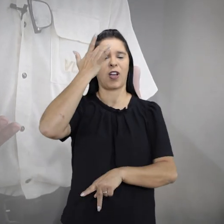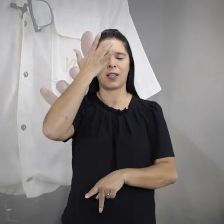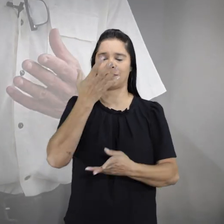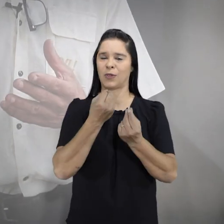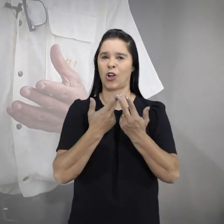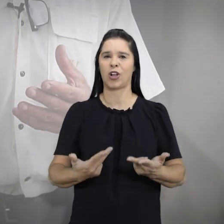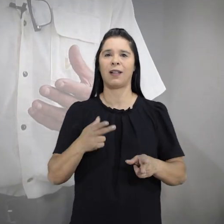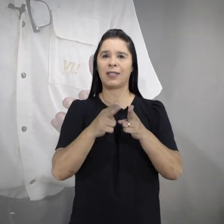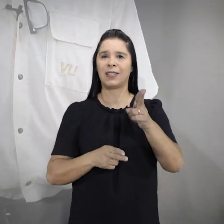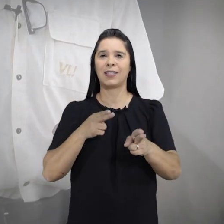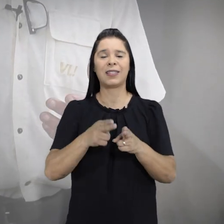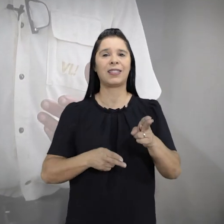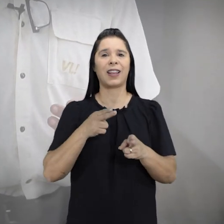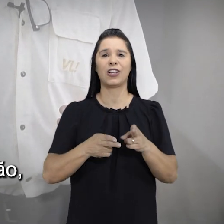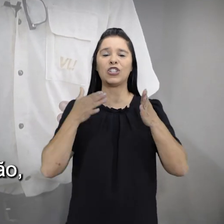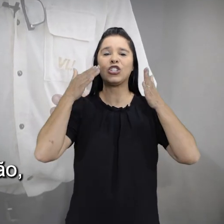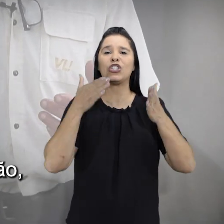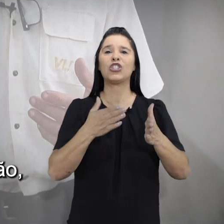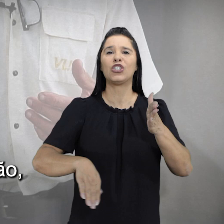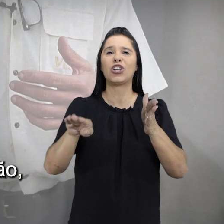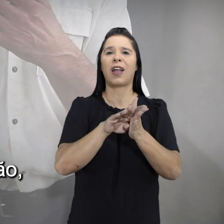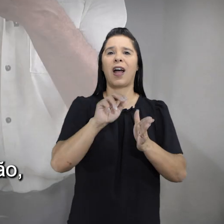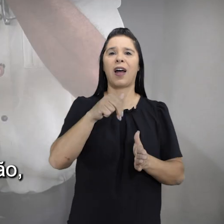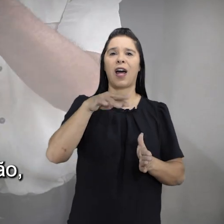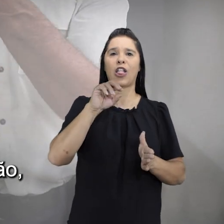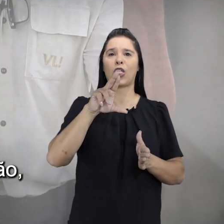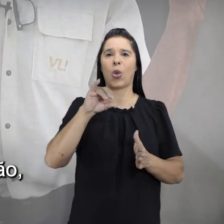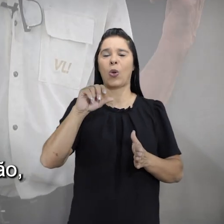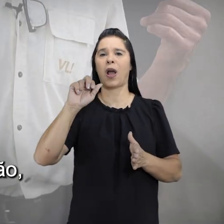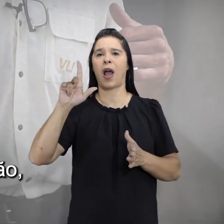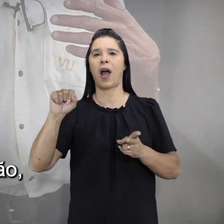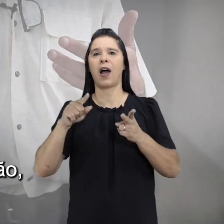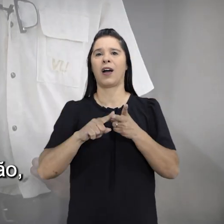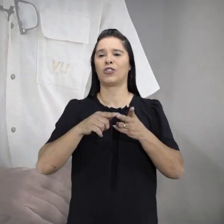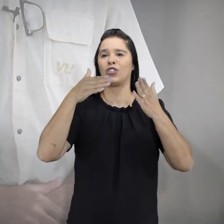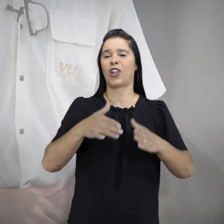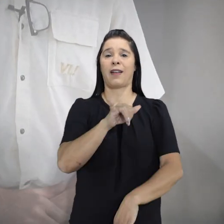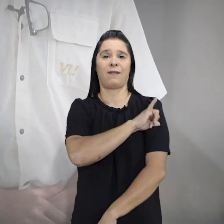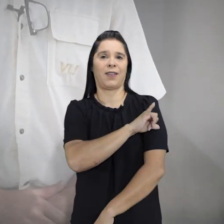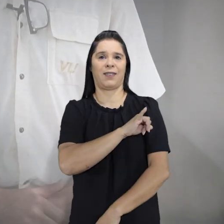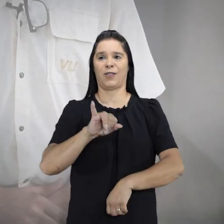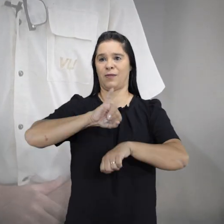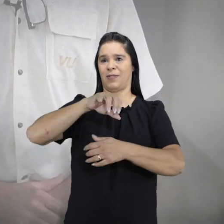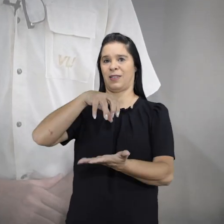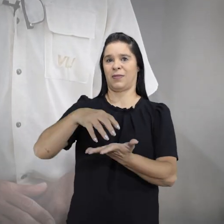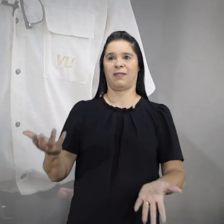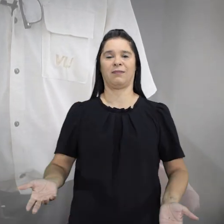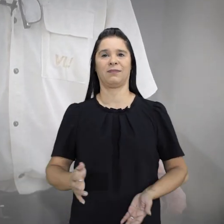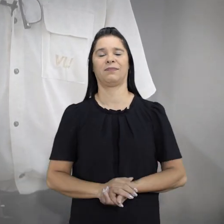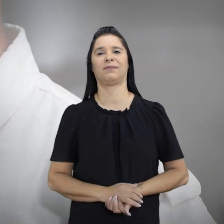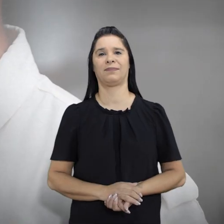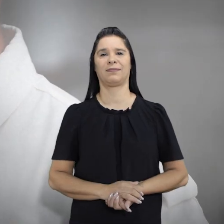muito. Você pegava um trem aqui e saía até Antônio Carlos, Labacena, fazia baldeação, você estava no Rio, na capital. Entendeu?